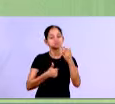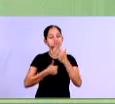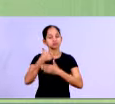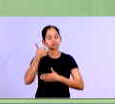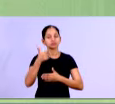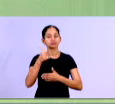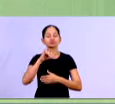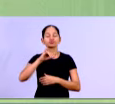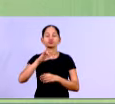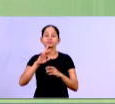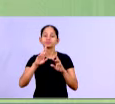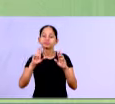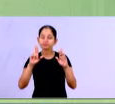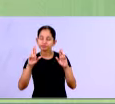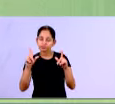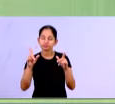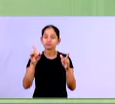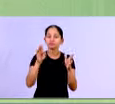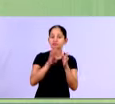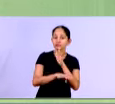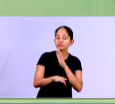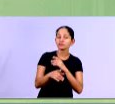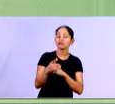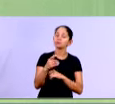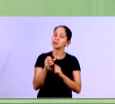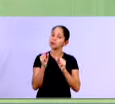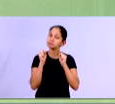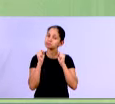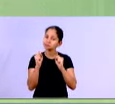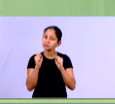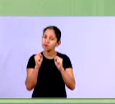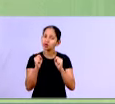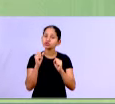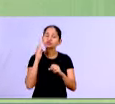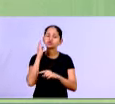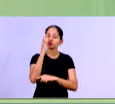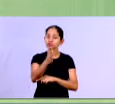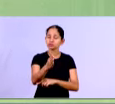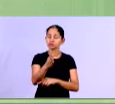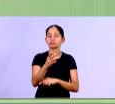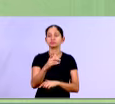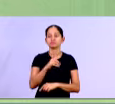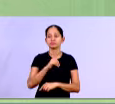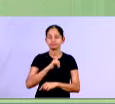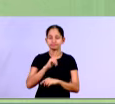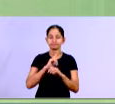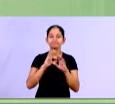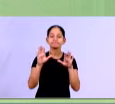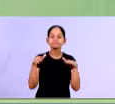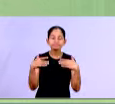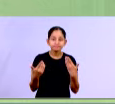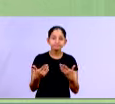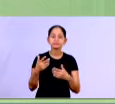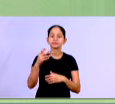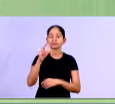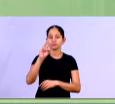calcular a diferença para encontrar os juros. Mas eu posso ir nessa fórmula, vai direto. O valor futuro,